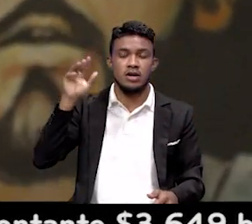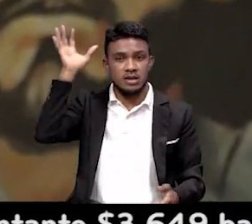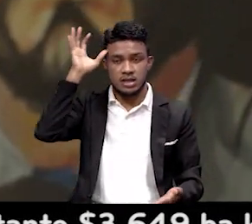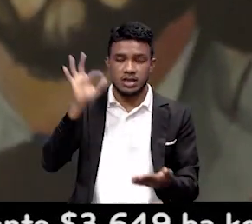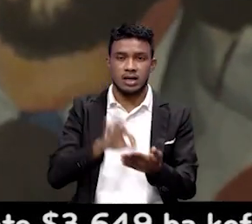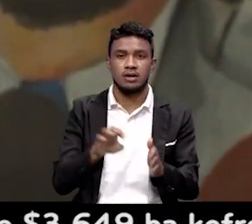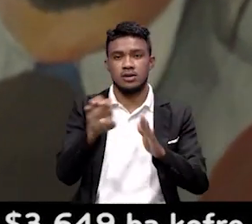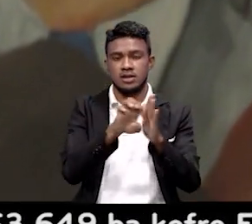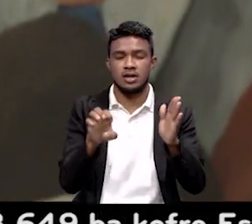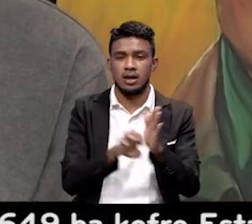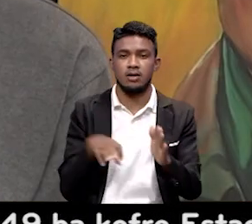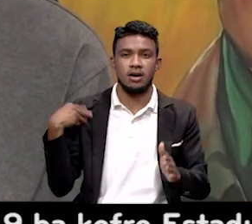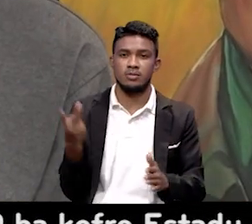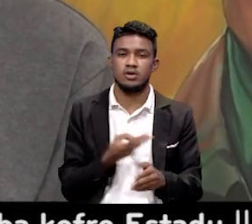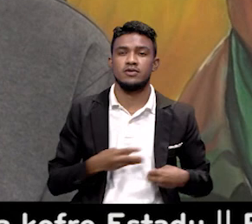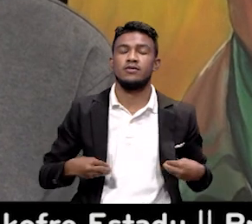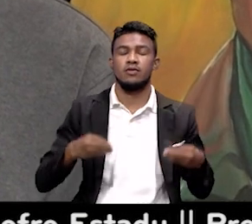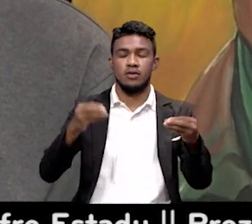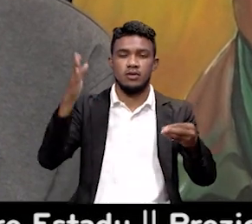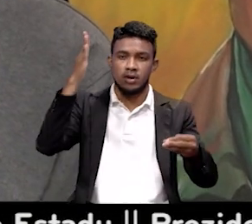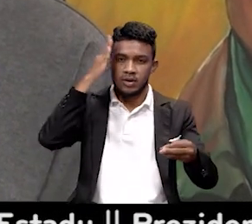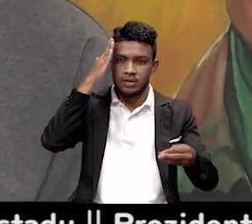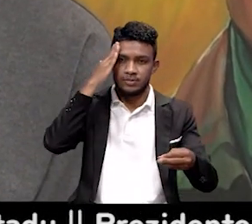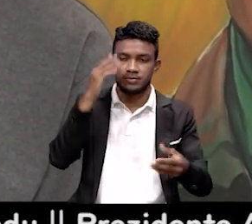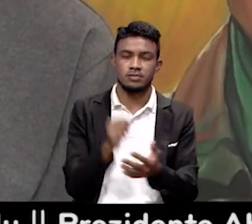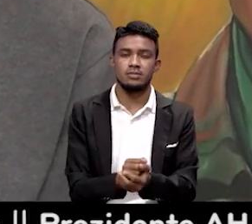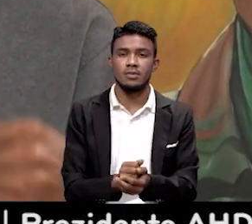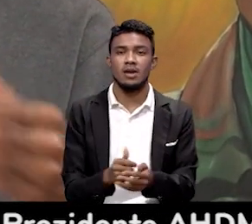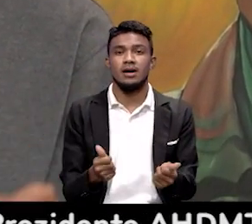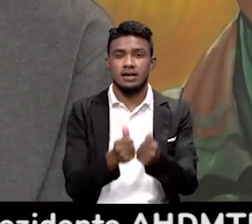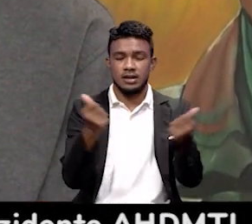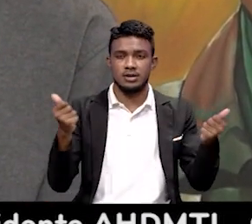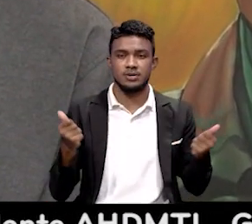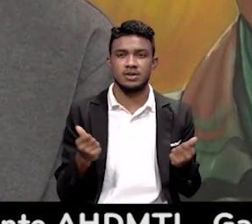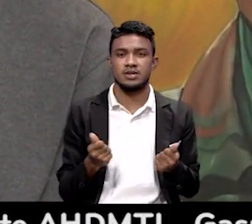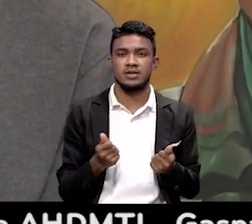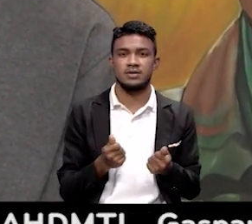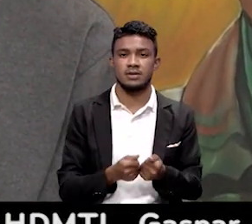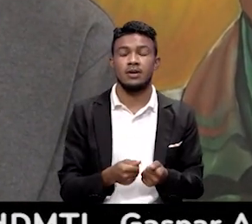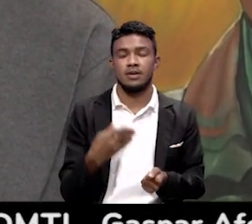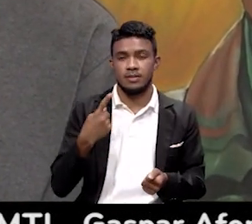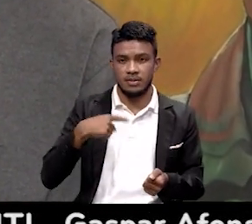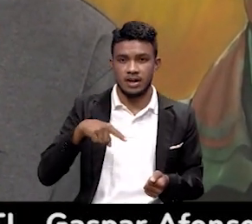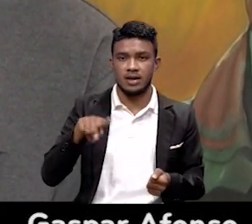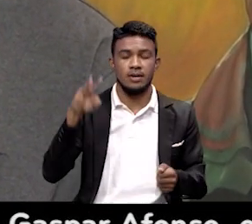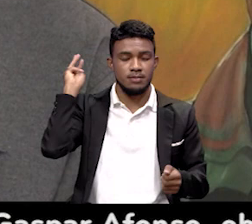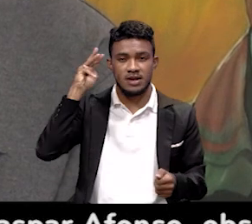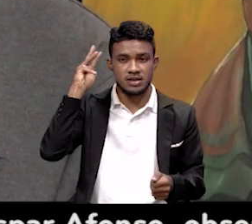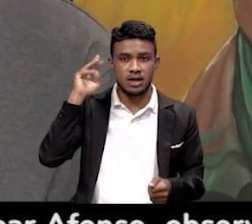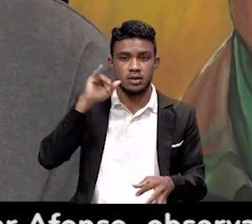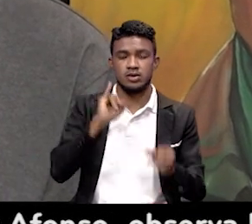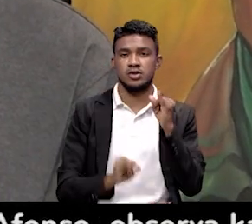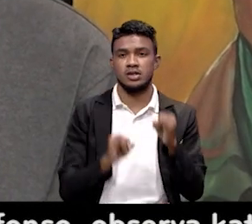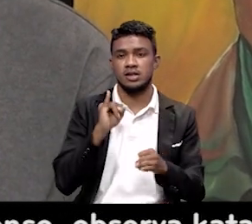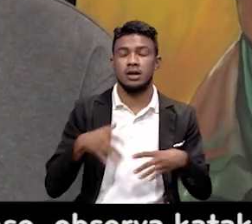amimos submete recurso administrativo, recurso hierárquico bai ha ministerio justisa,